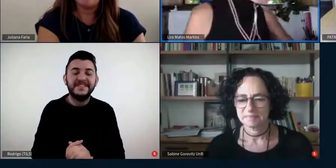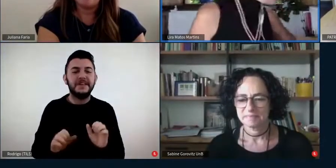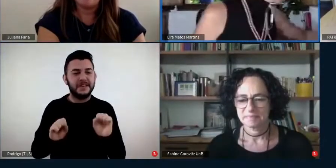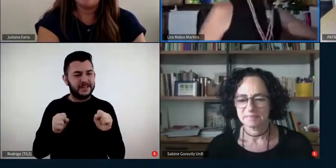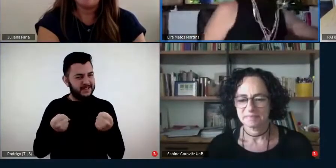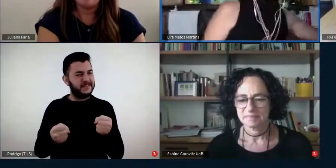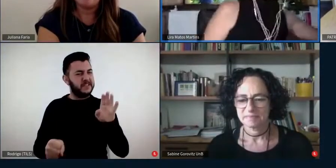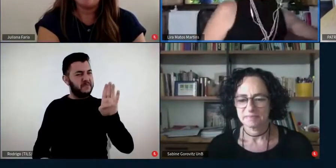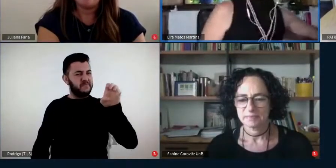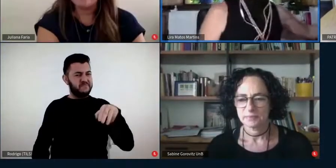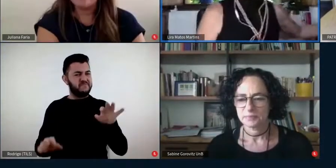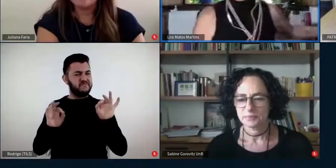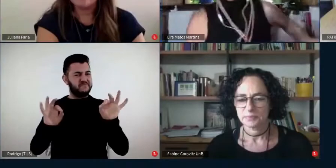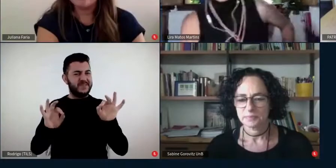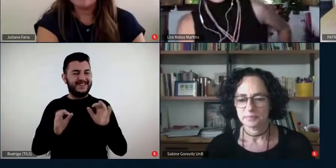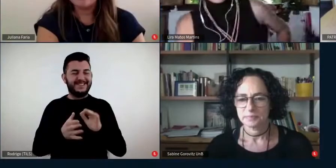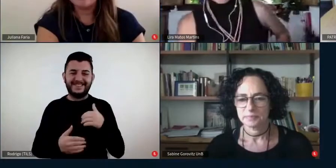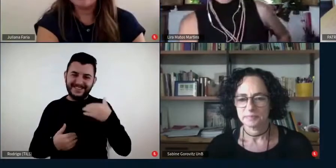Obrigada.